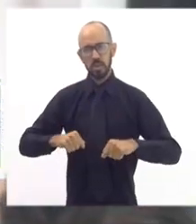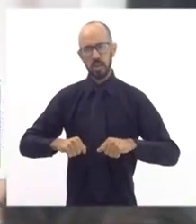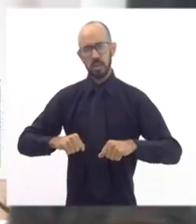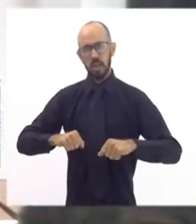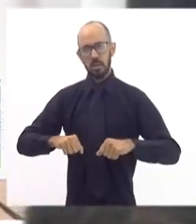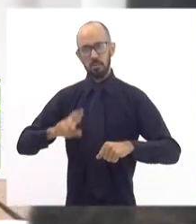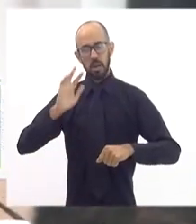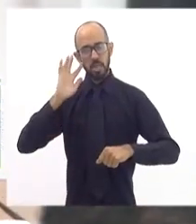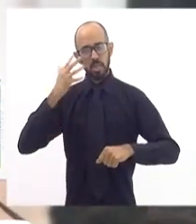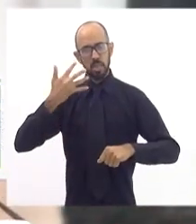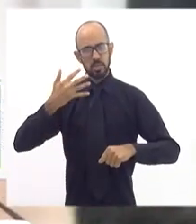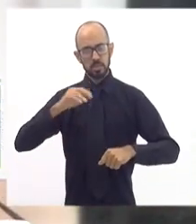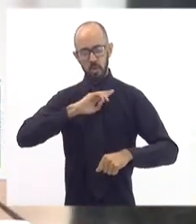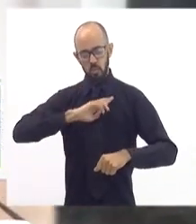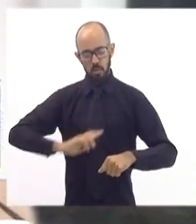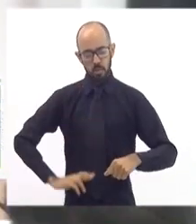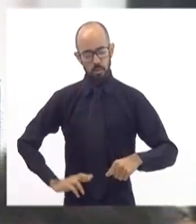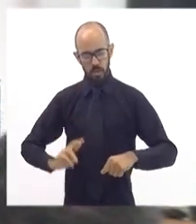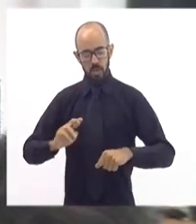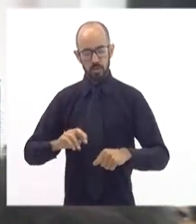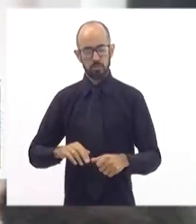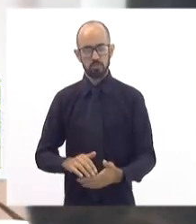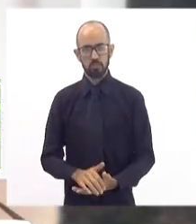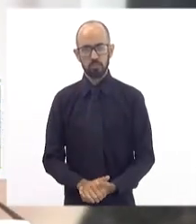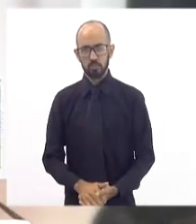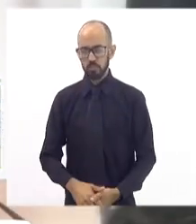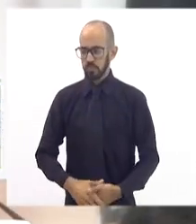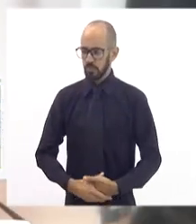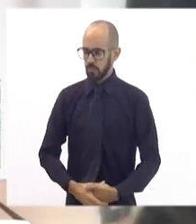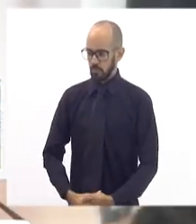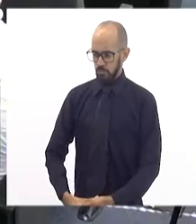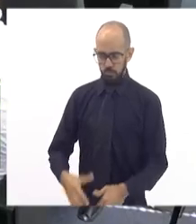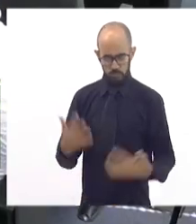transparente e dialógica Então dessa adianta